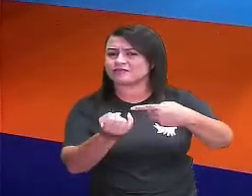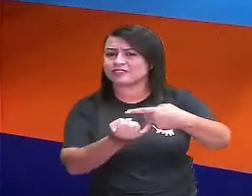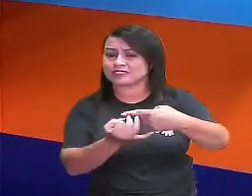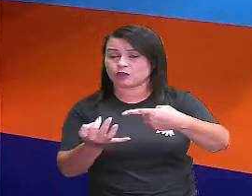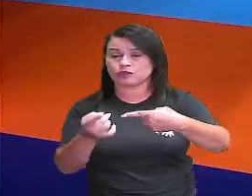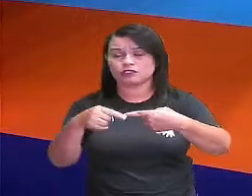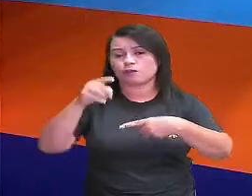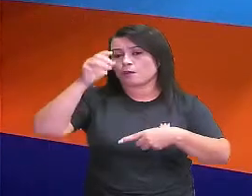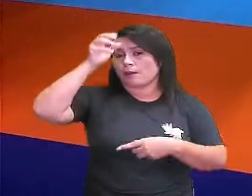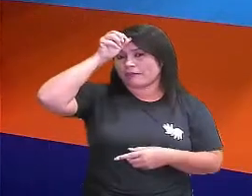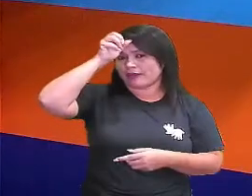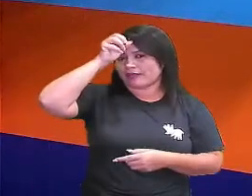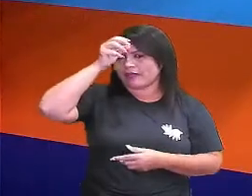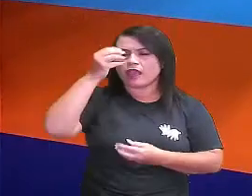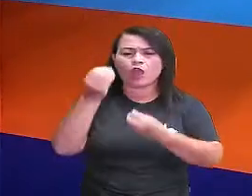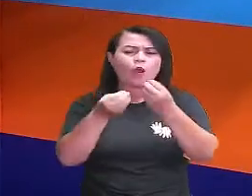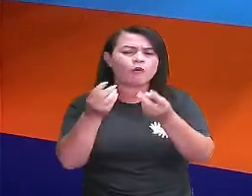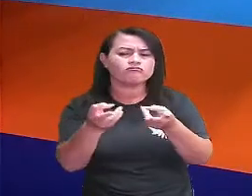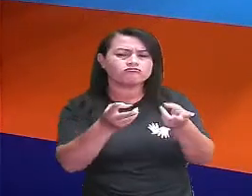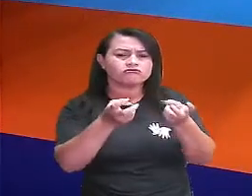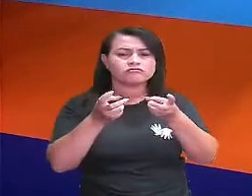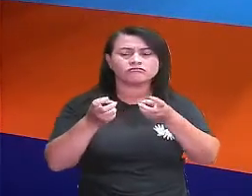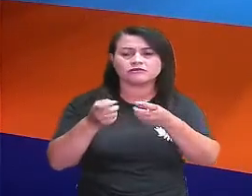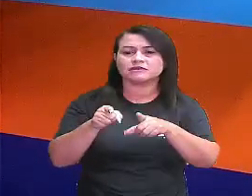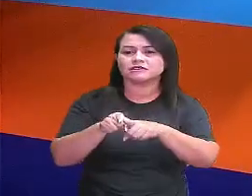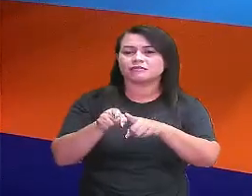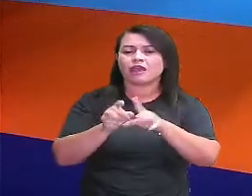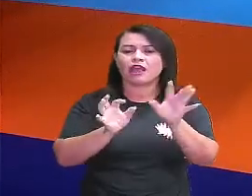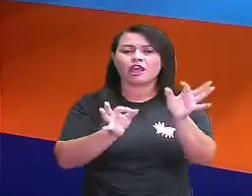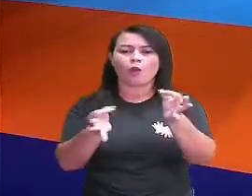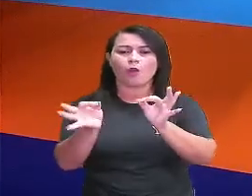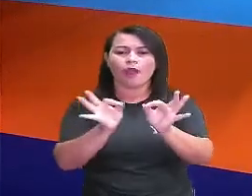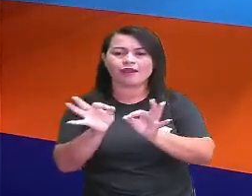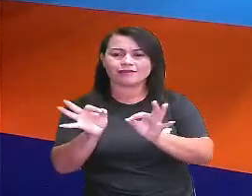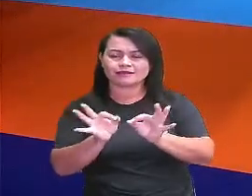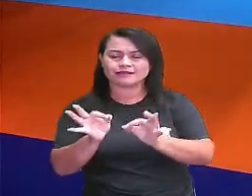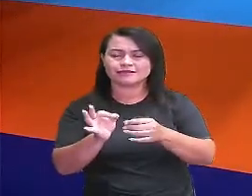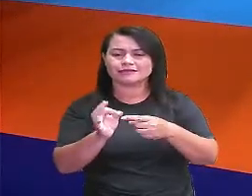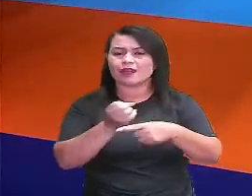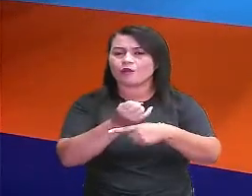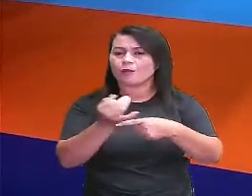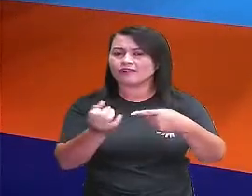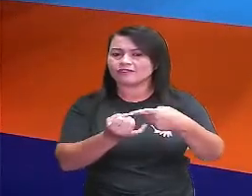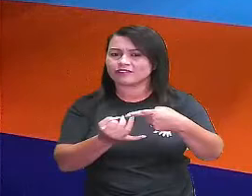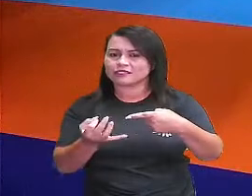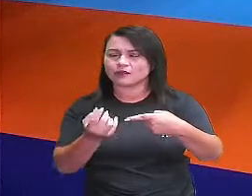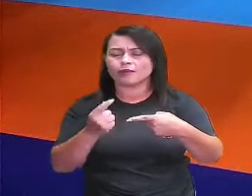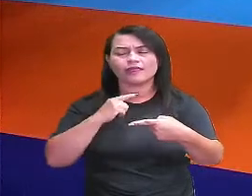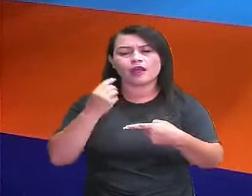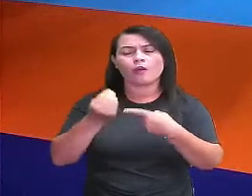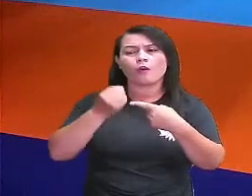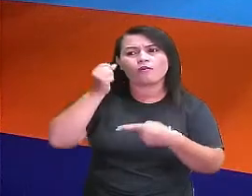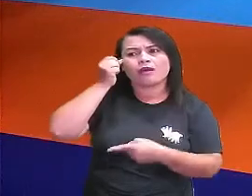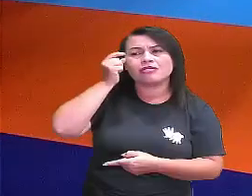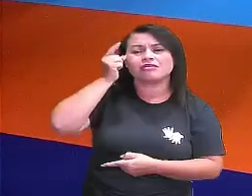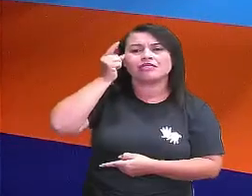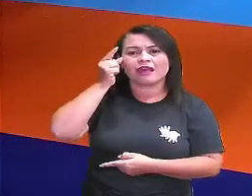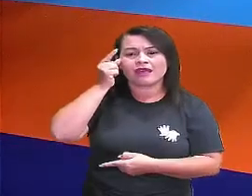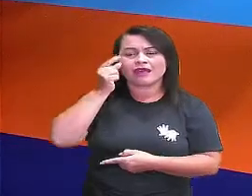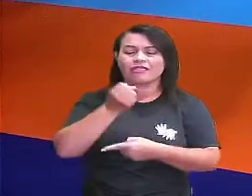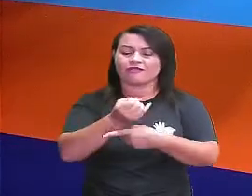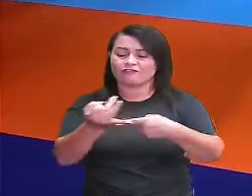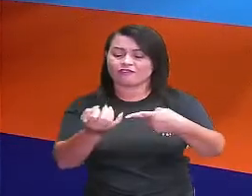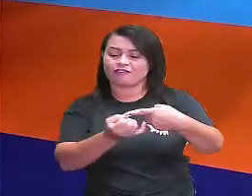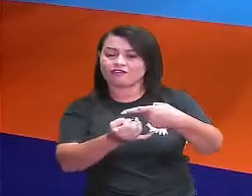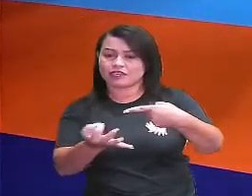vai aprender a reconhecer e a montar uma fração e ter a ideia, né? Reconhecer a ideia da